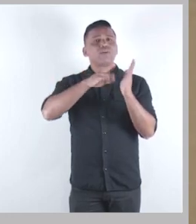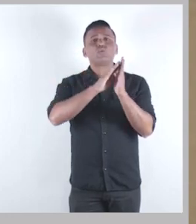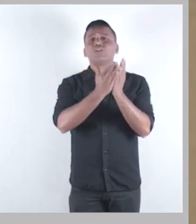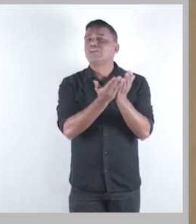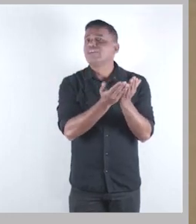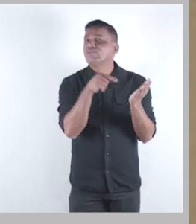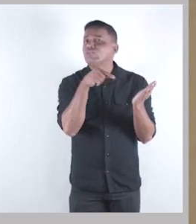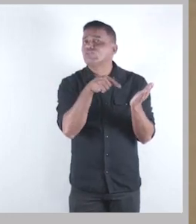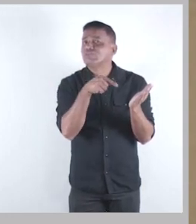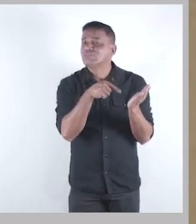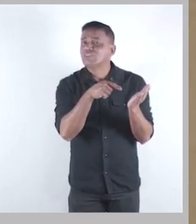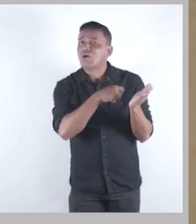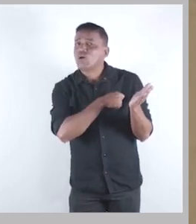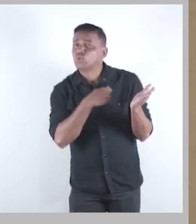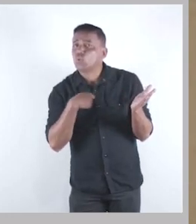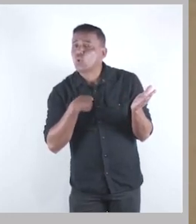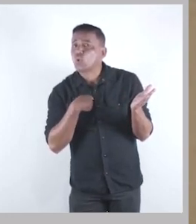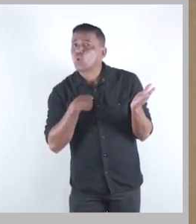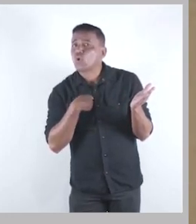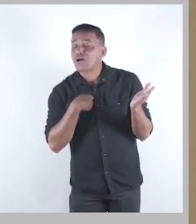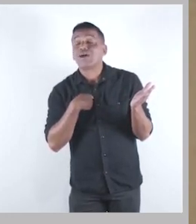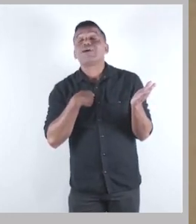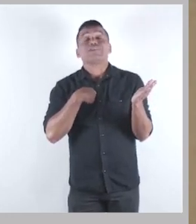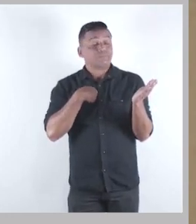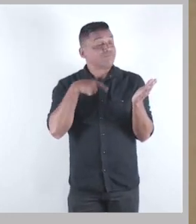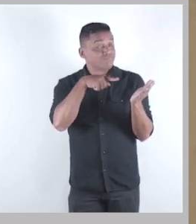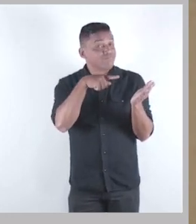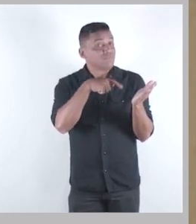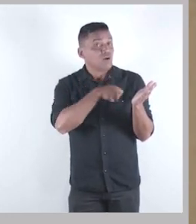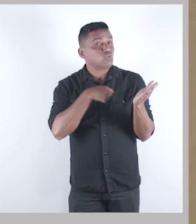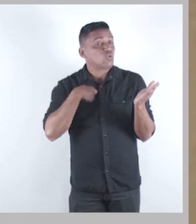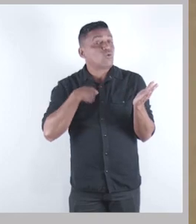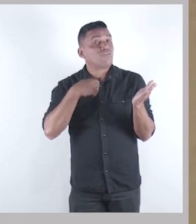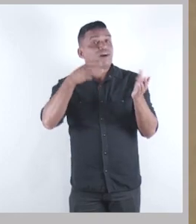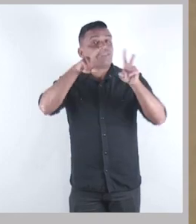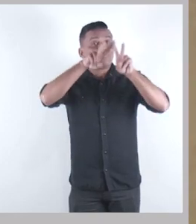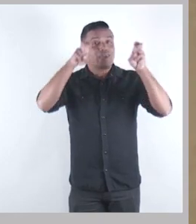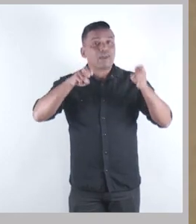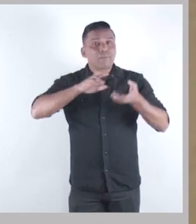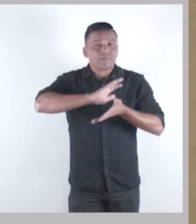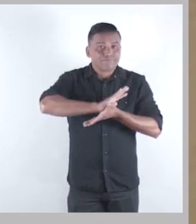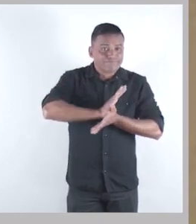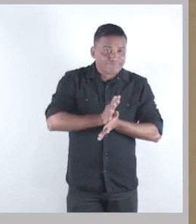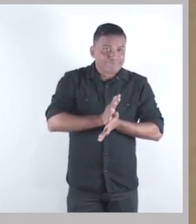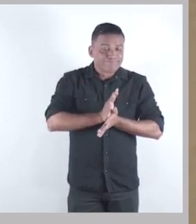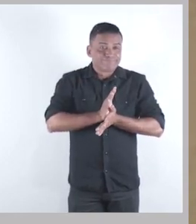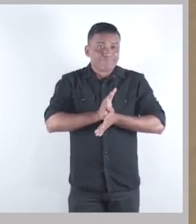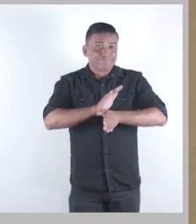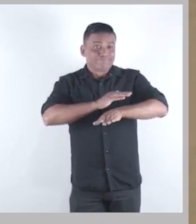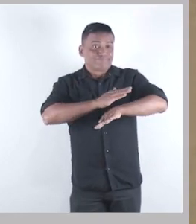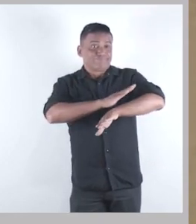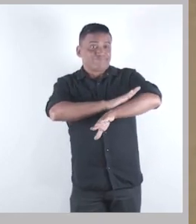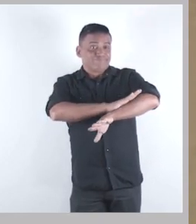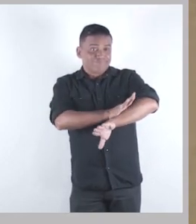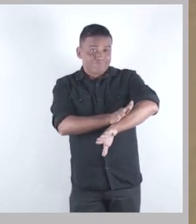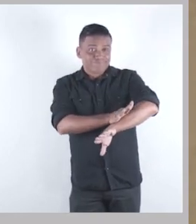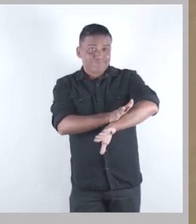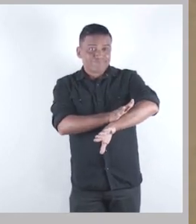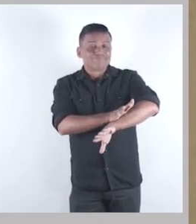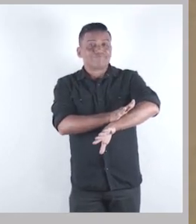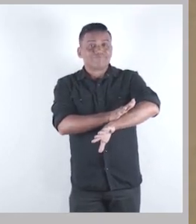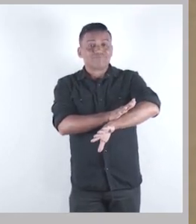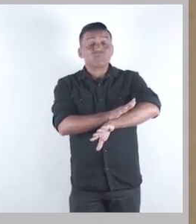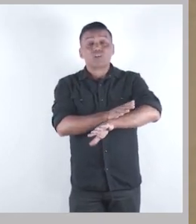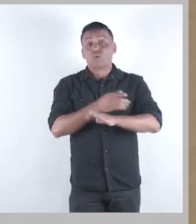este assunto? Bom, este autor está aqui a falar, por exemplo, de racismo. Então a gente aborda o racismo a partir do texto,